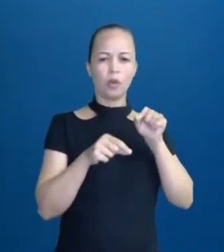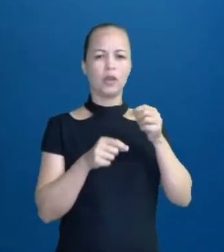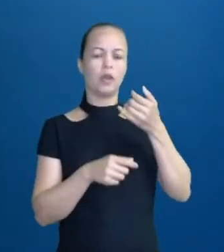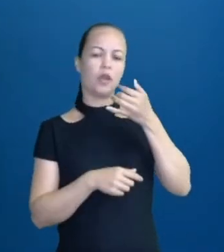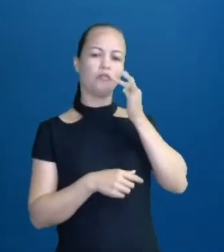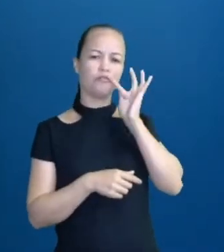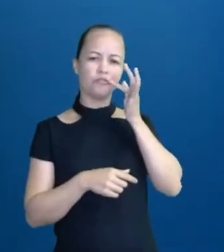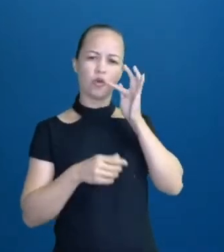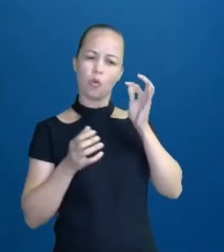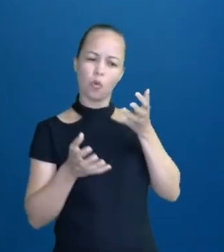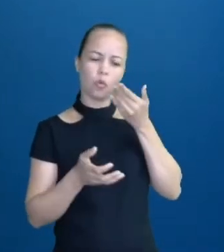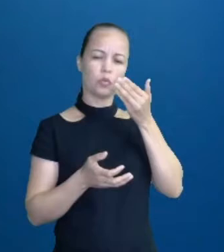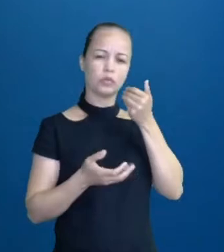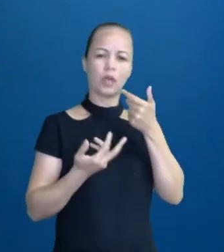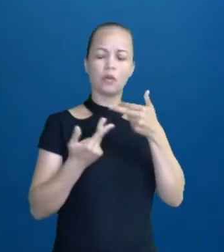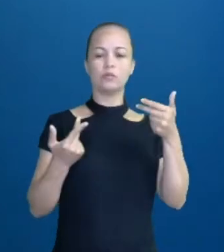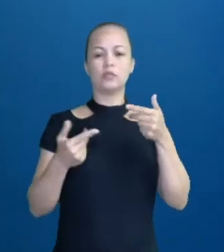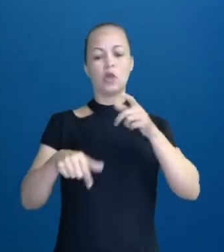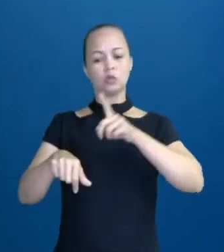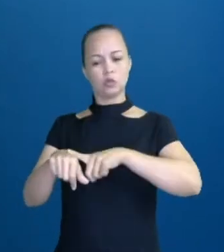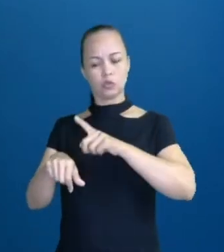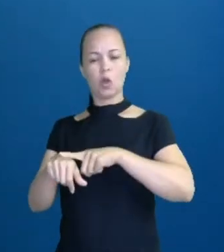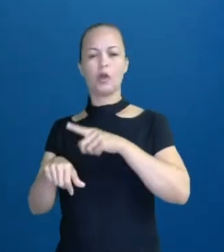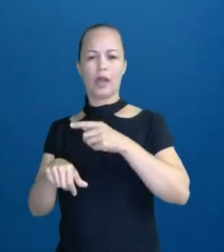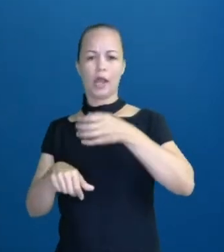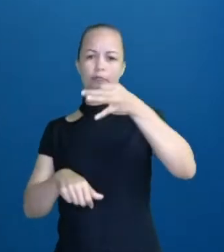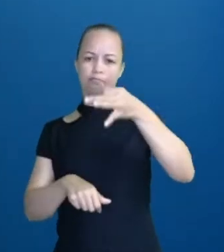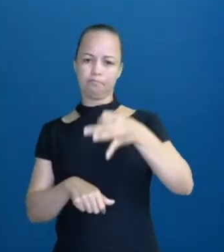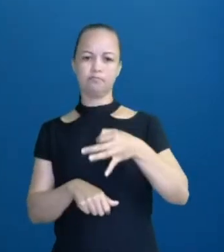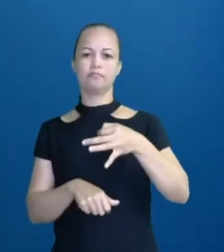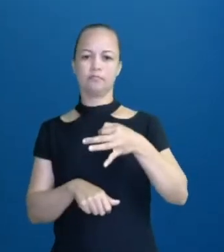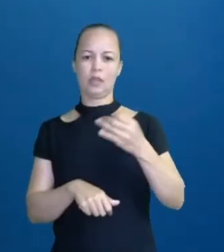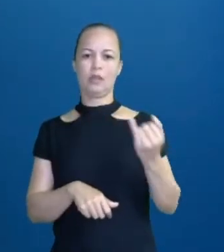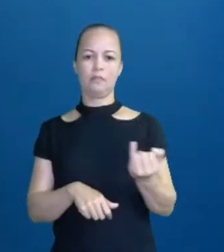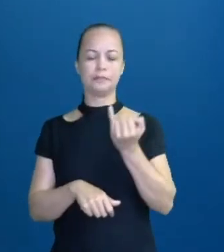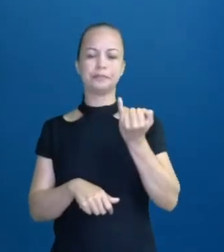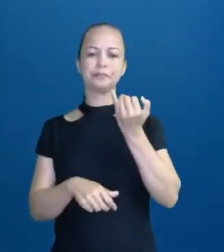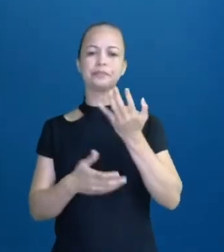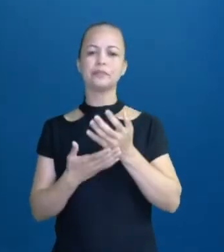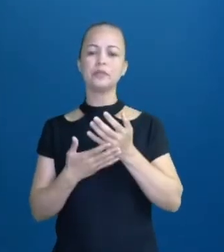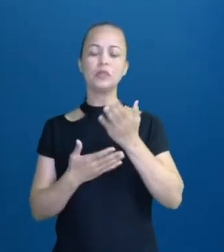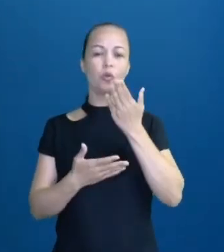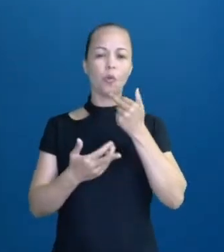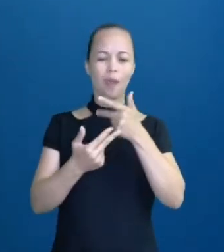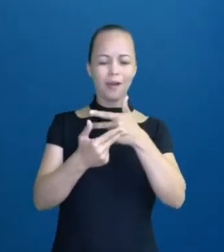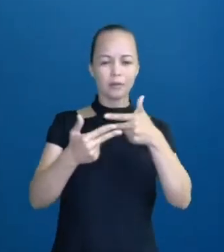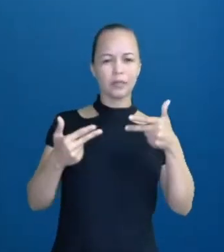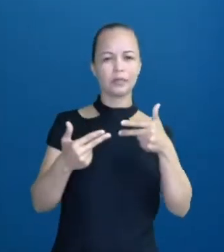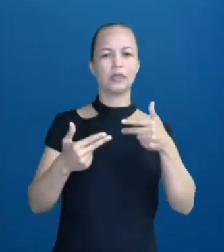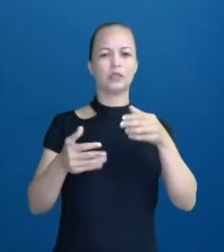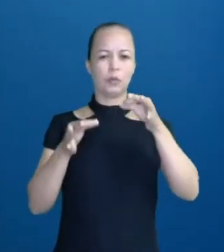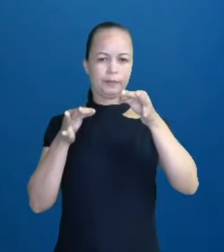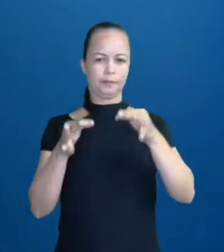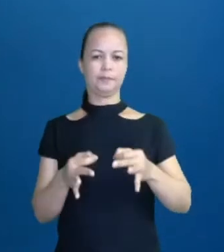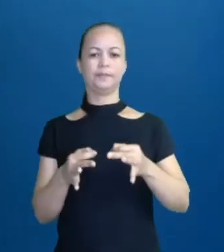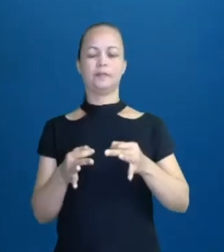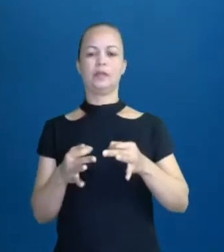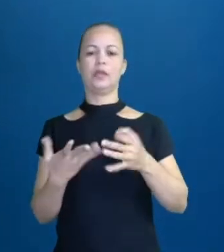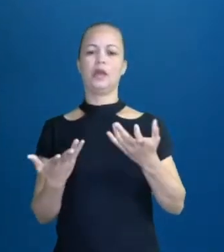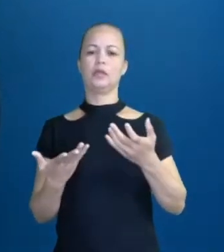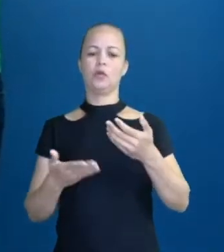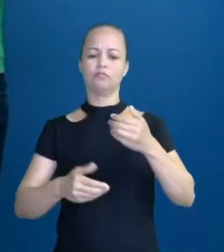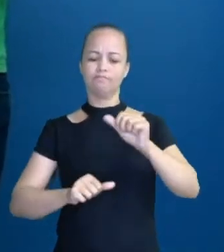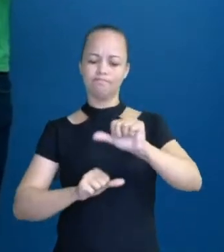uma coisa extremamente importante, nos horários corretos, tá certo? Com as alimentações adequadas, né?